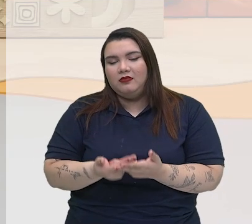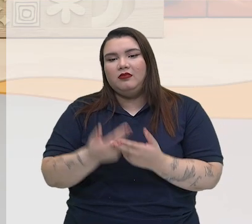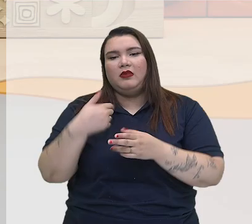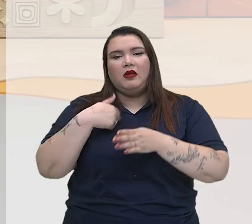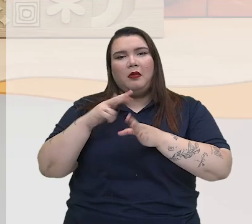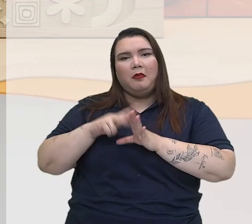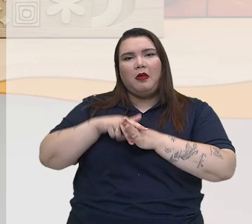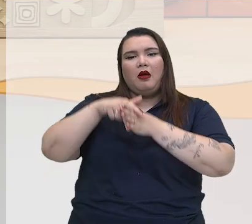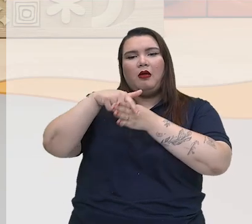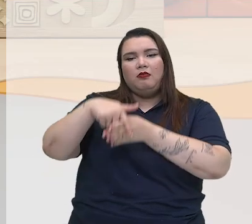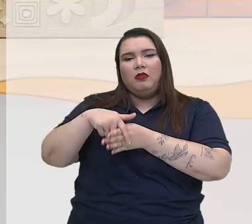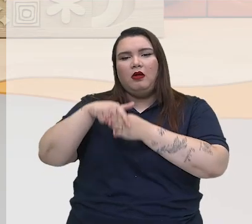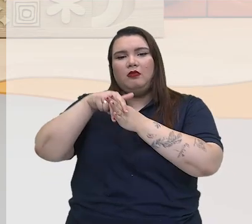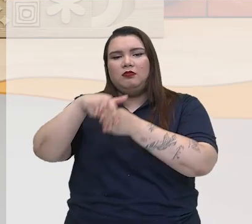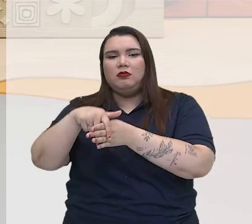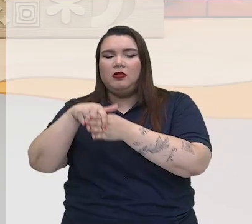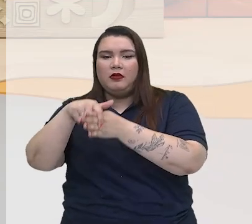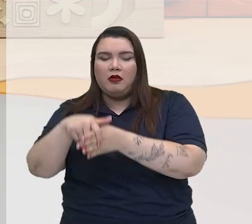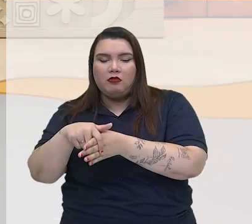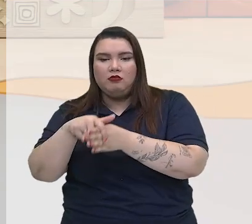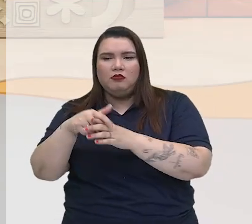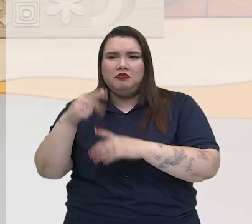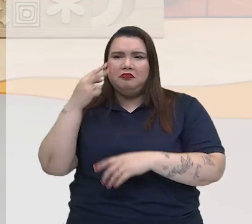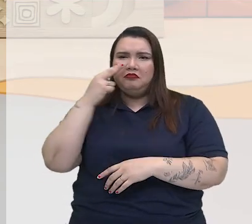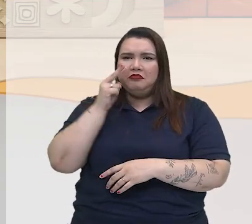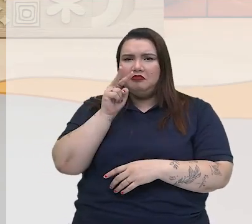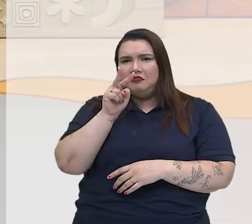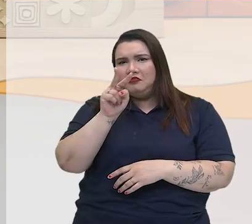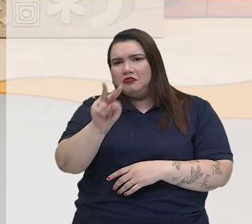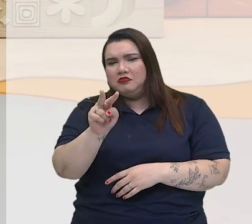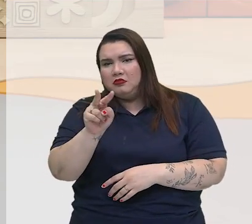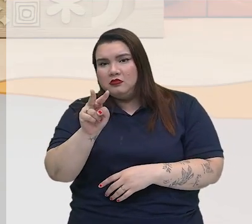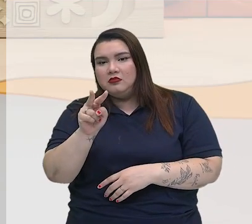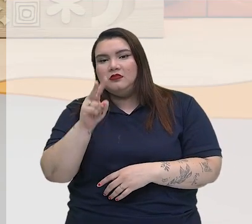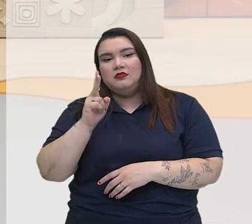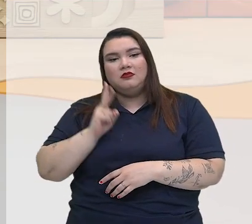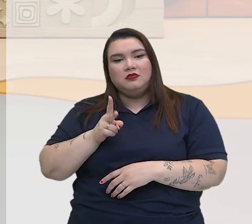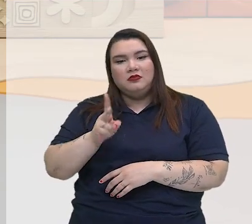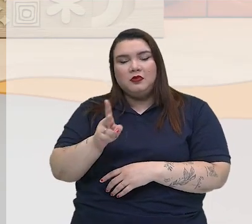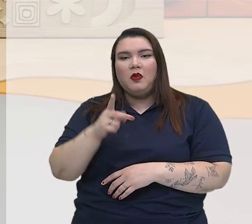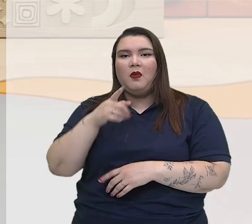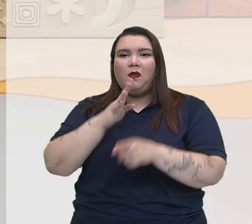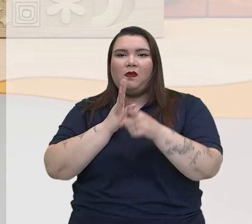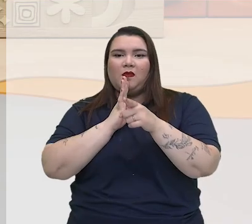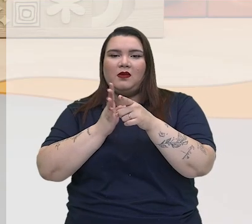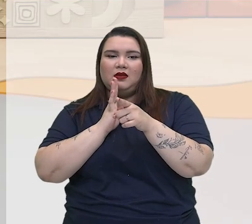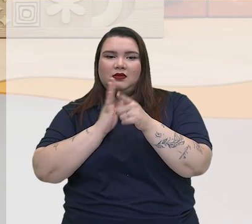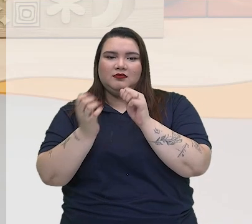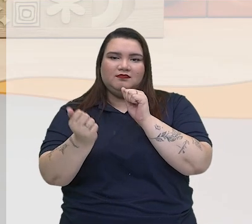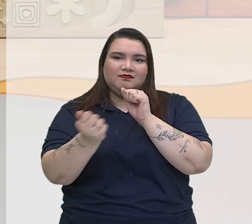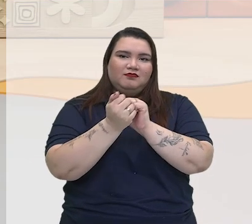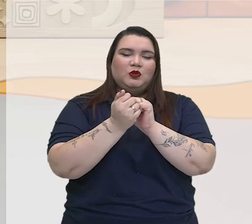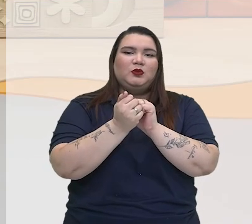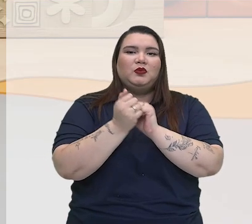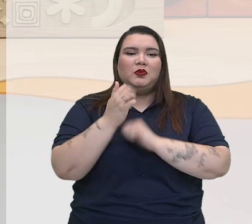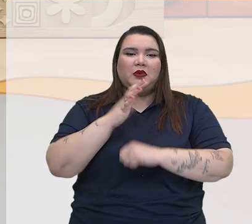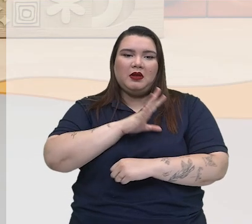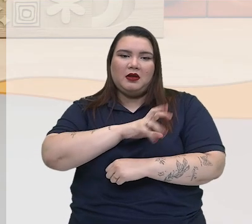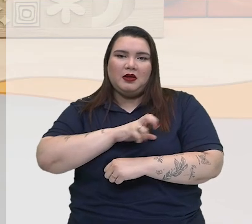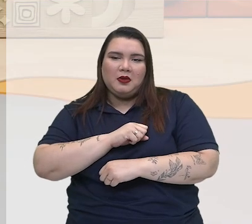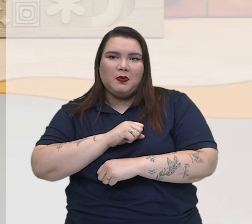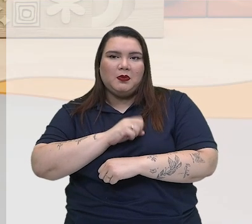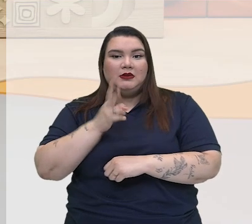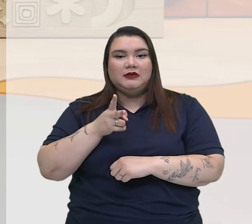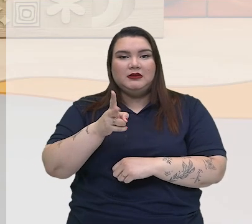Galopando vou, depois da curva tem alguém que chamo sempre de meu bem, a me esperar, a